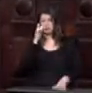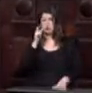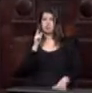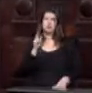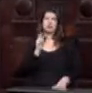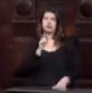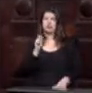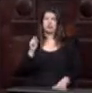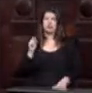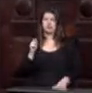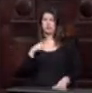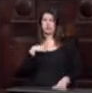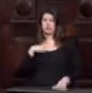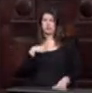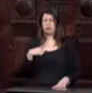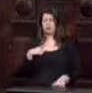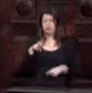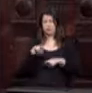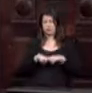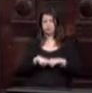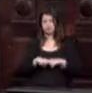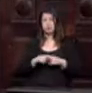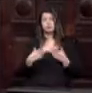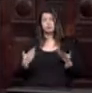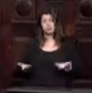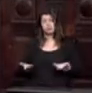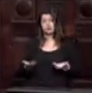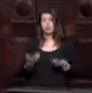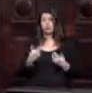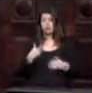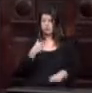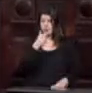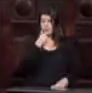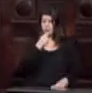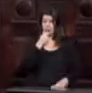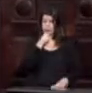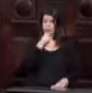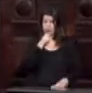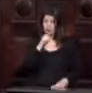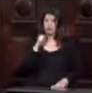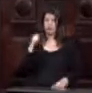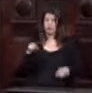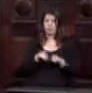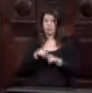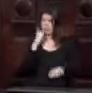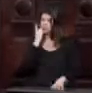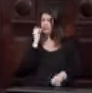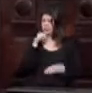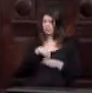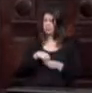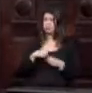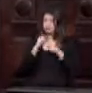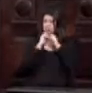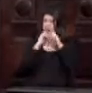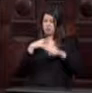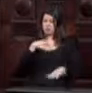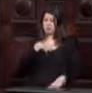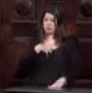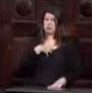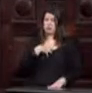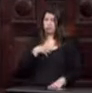quem senta nessa cadeira. Então, como mulher, como deputada aqui dentro da casa, estou me